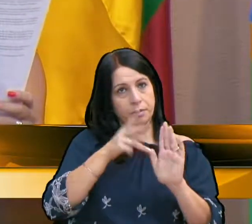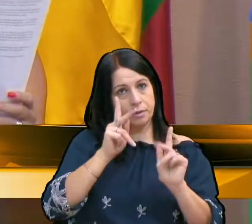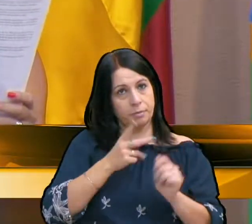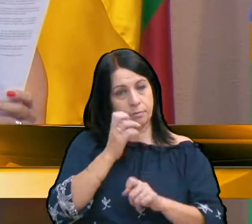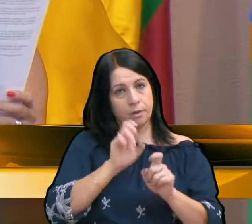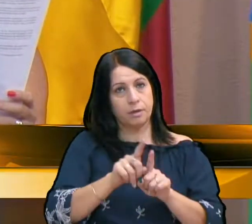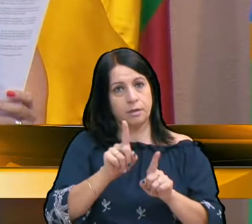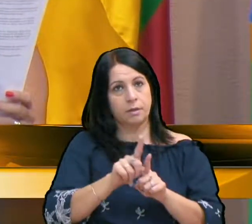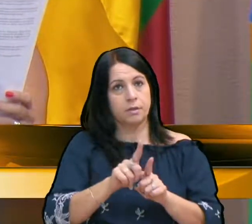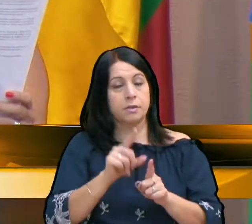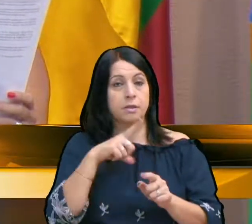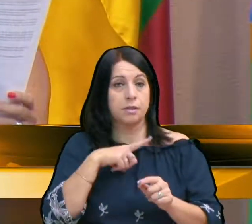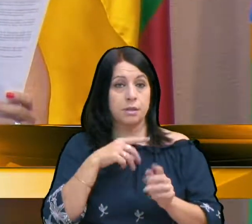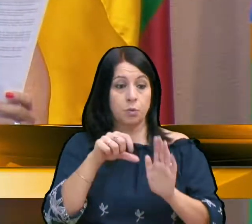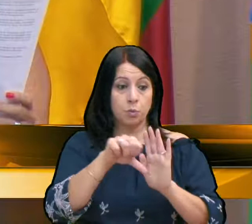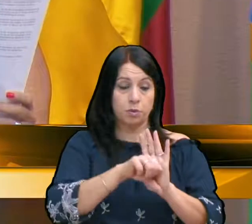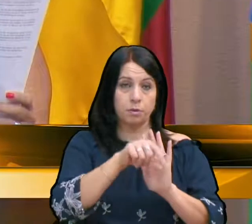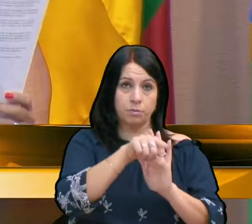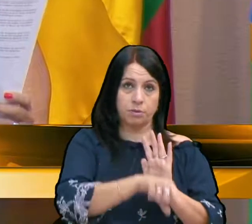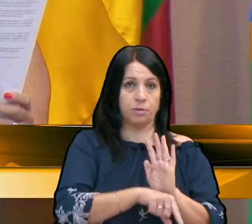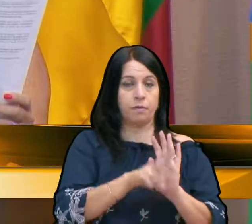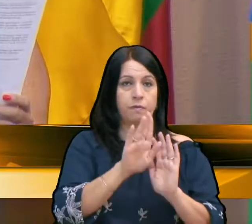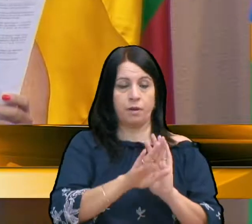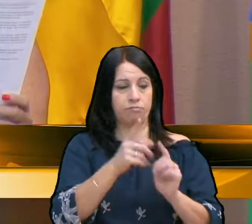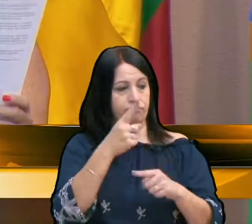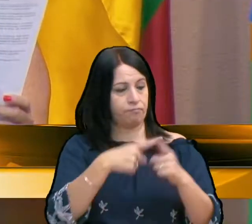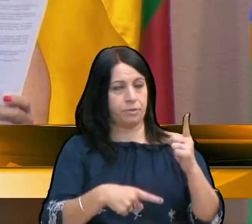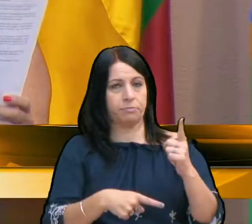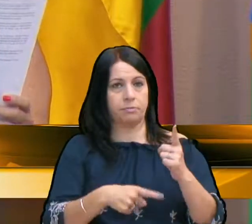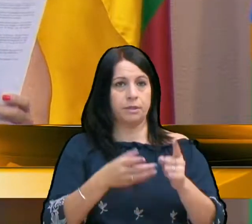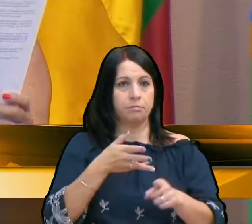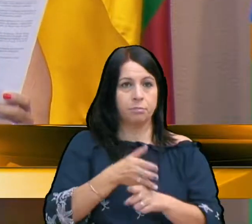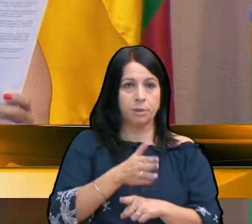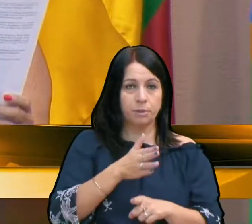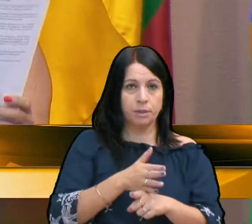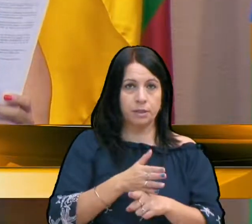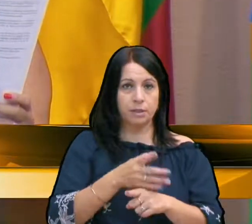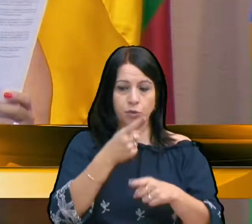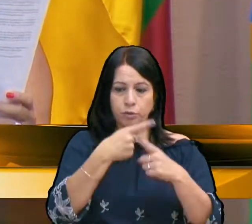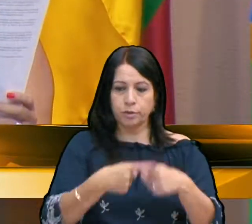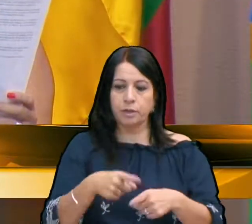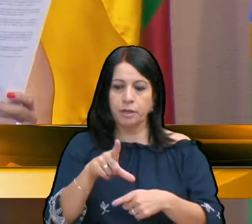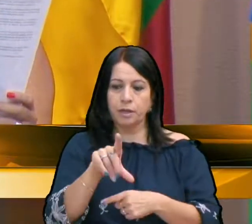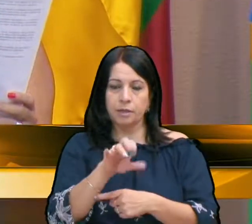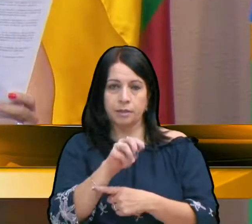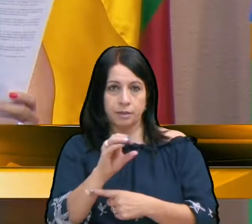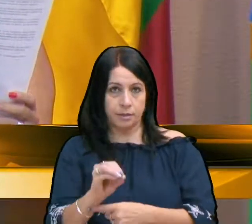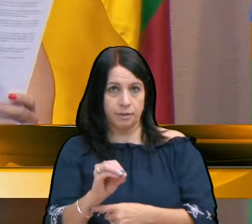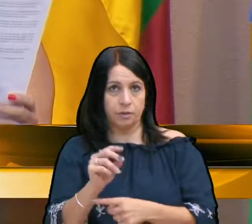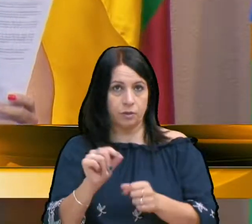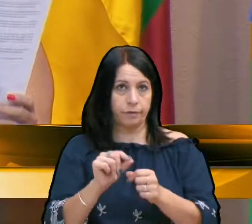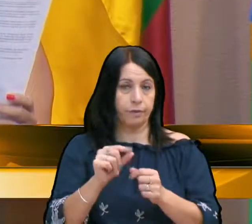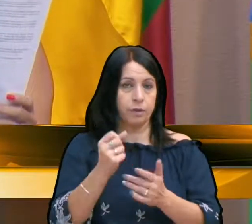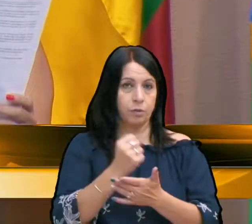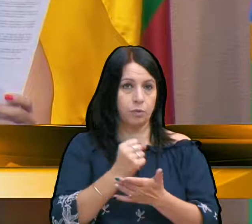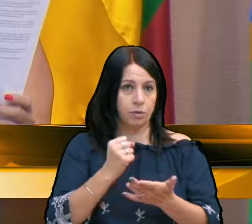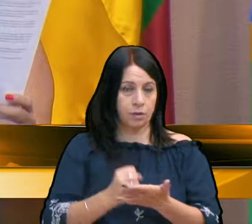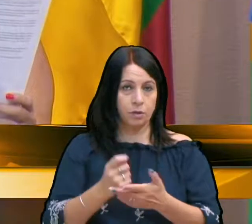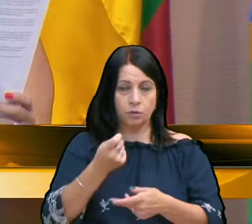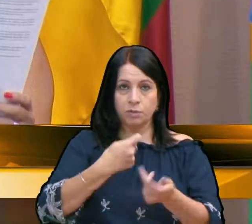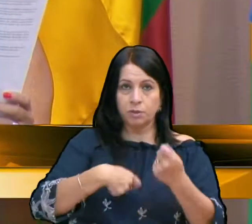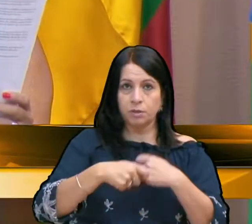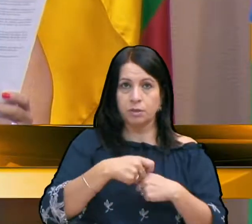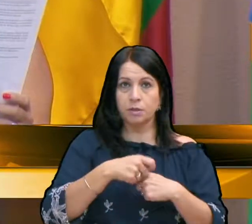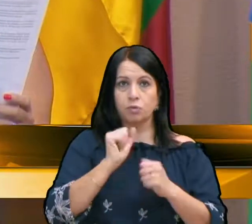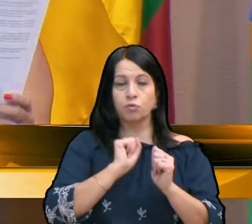condenadas pelos crimes referidos nesta lei ficarão proibidas de participar de licitações e de celebrar contratos administrativos com o